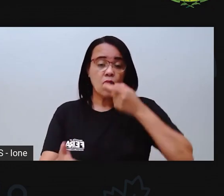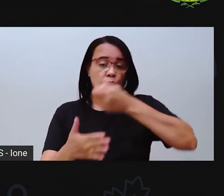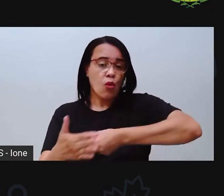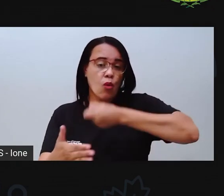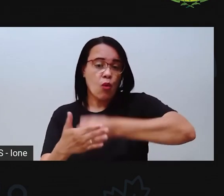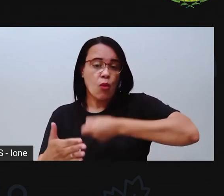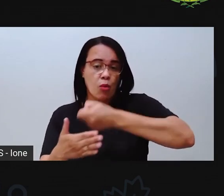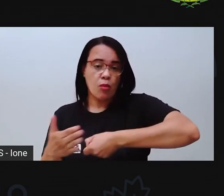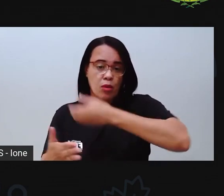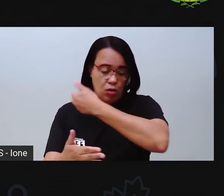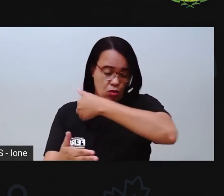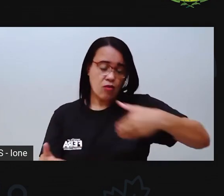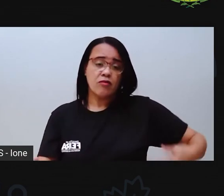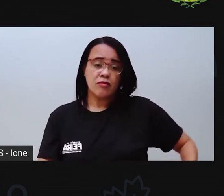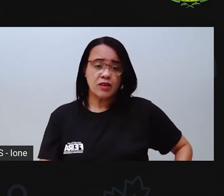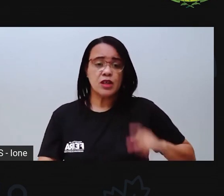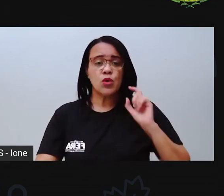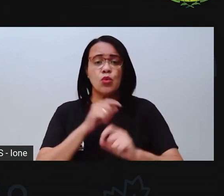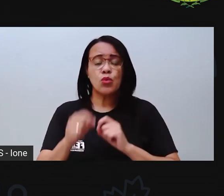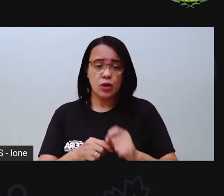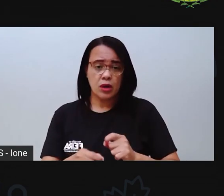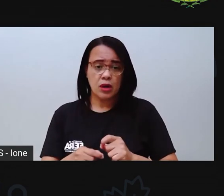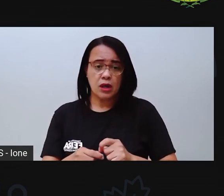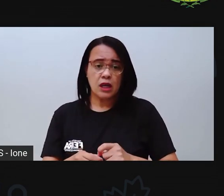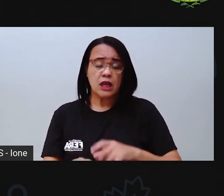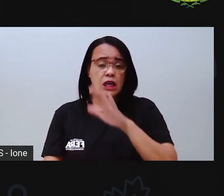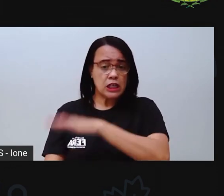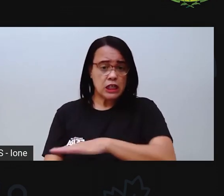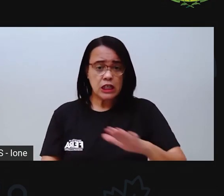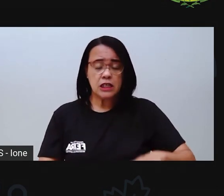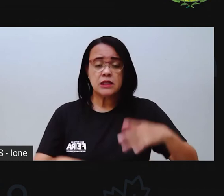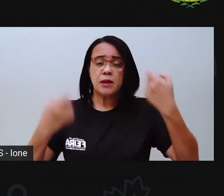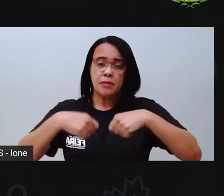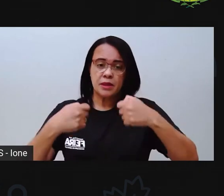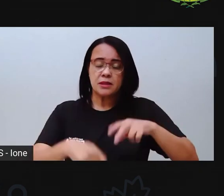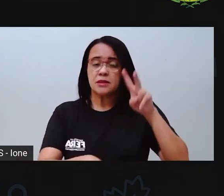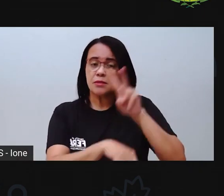lar, proteção, a uma família que cuide muito bem dela. Certo? A gente vai